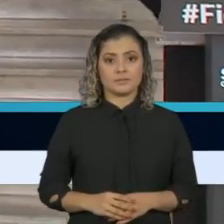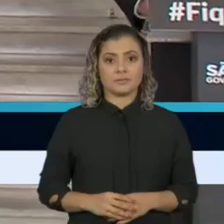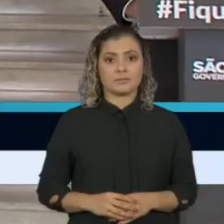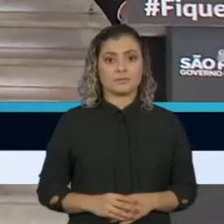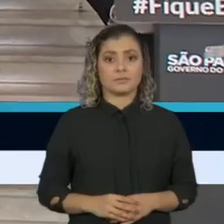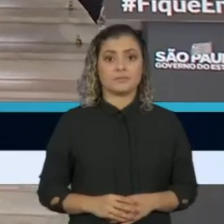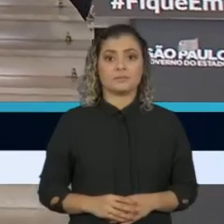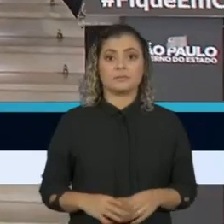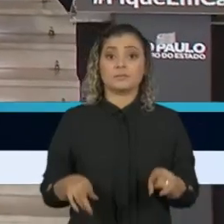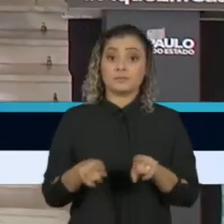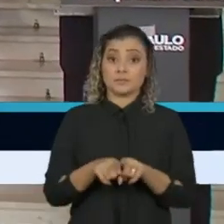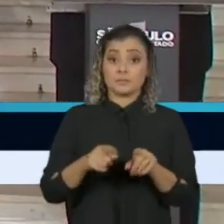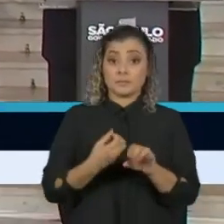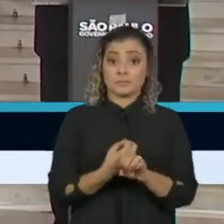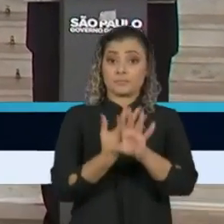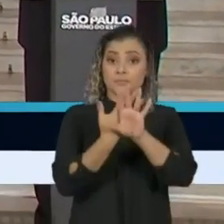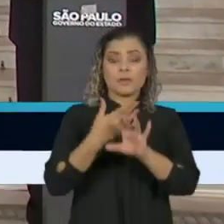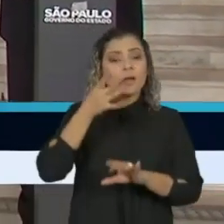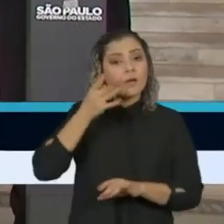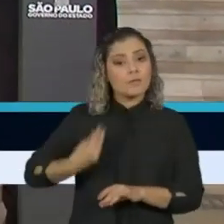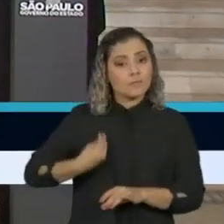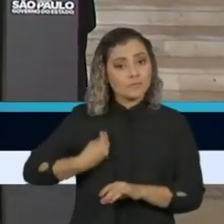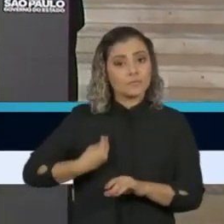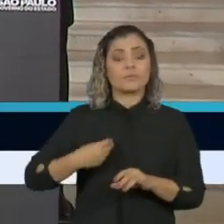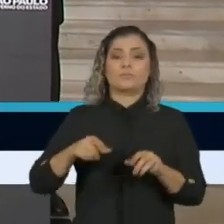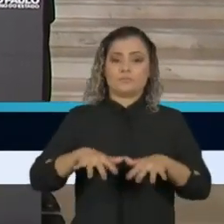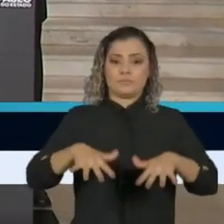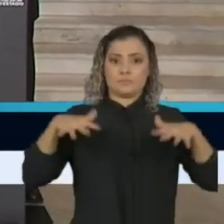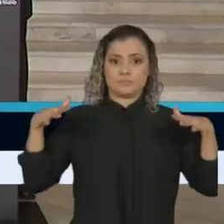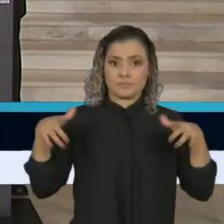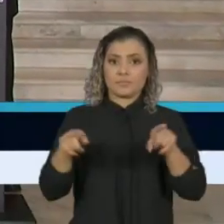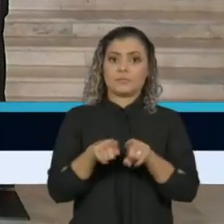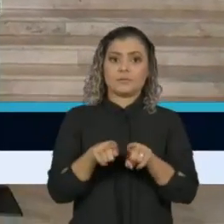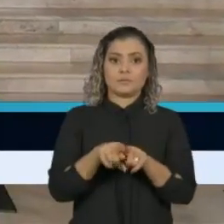A TV Cultura transmitiu ao vivo, direto do Palácio dos Bandeirantes, na